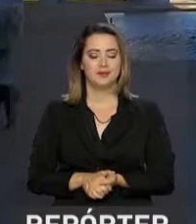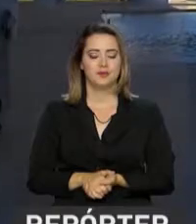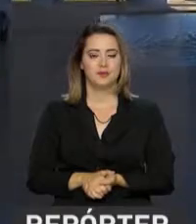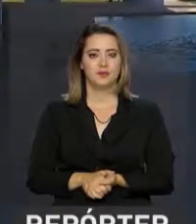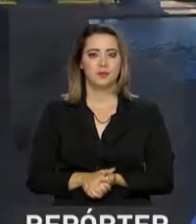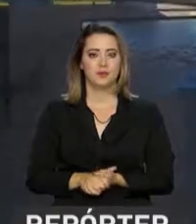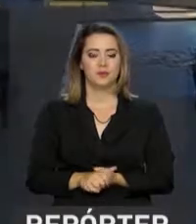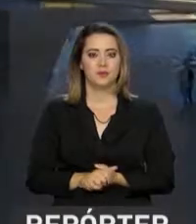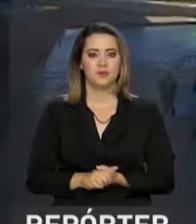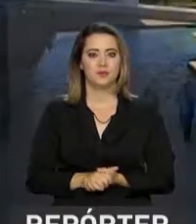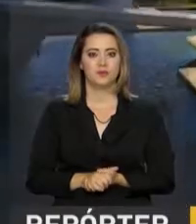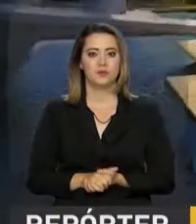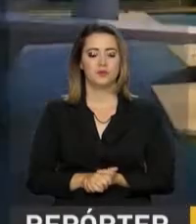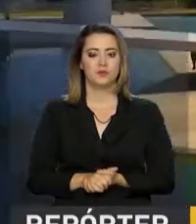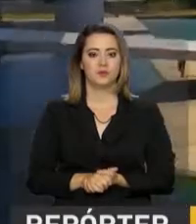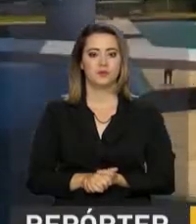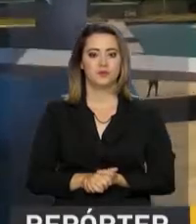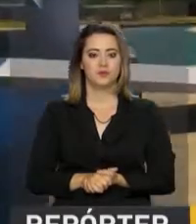Salve!